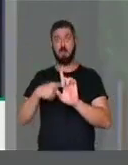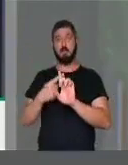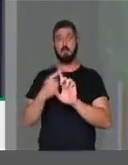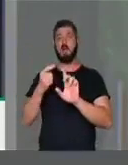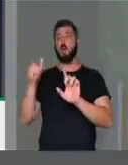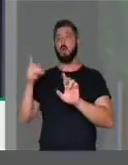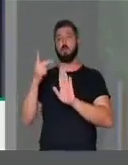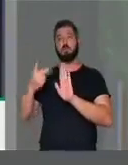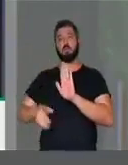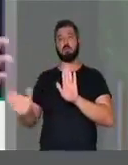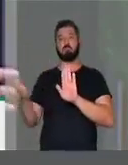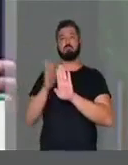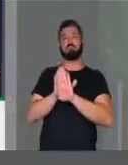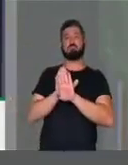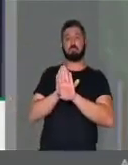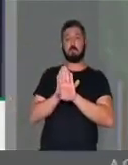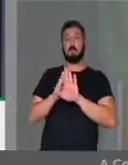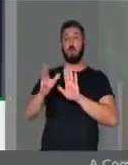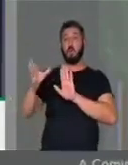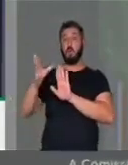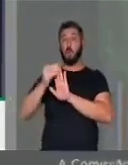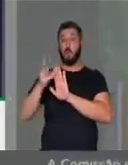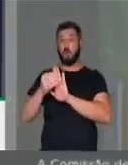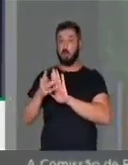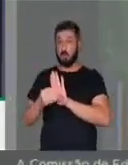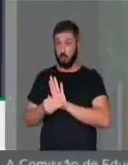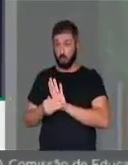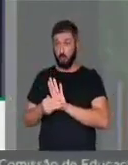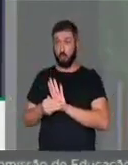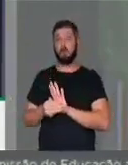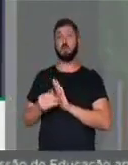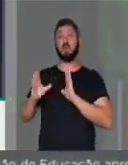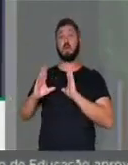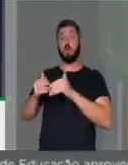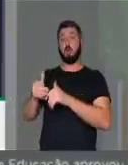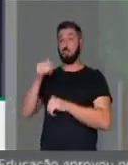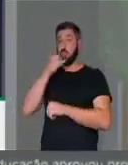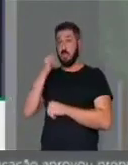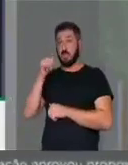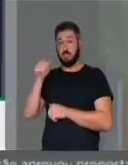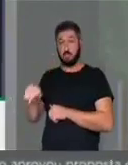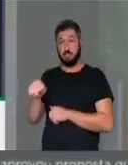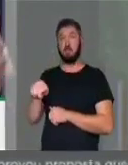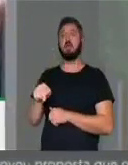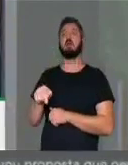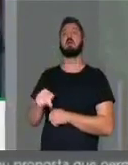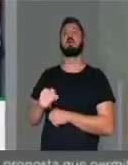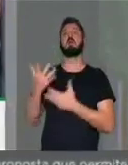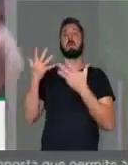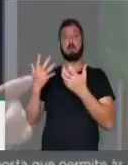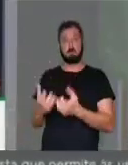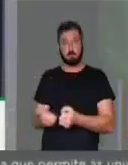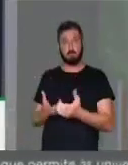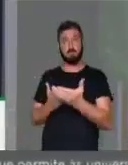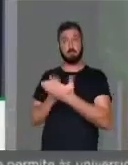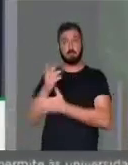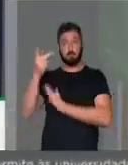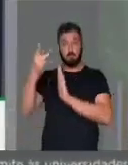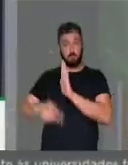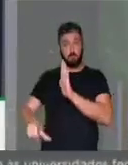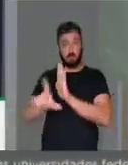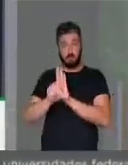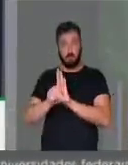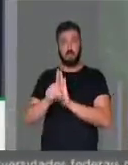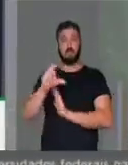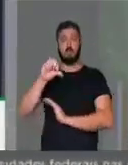seus apensados. Em relação ao mérito, pela Comissão de Minas e Energia, pela aprovação do projeto